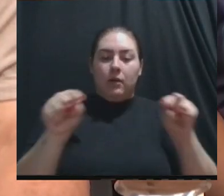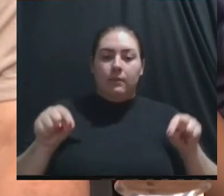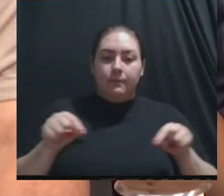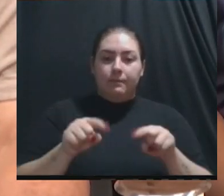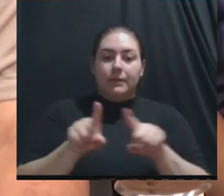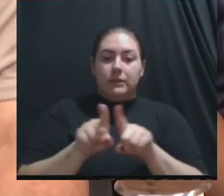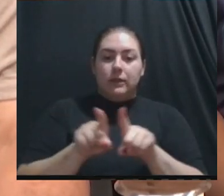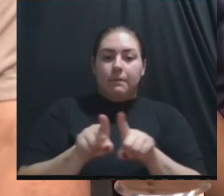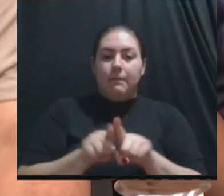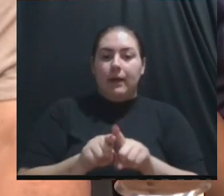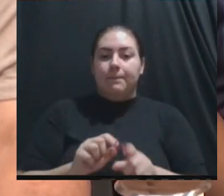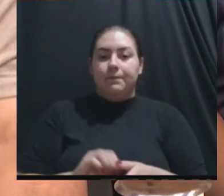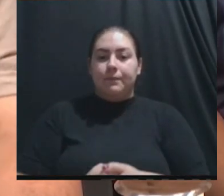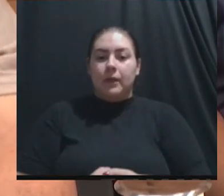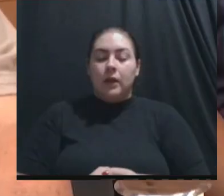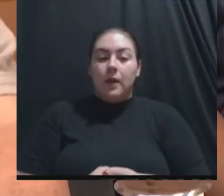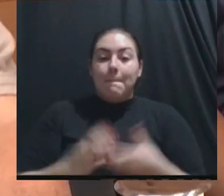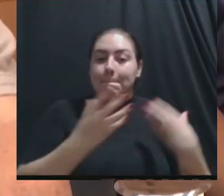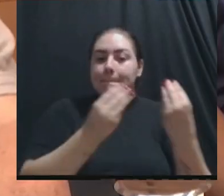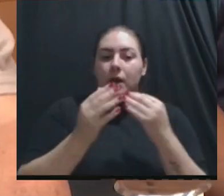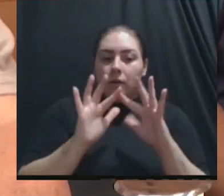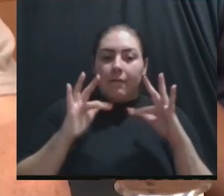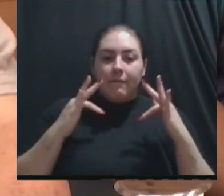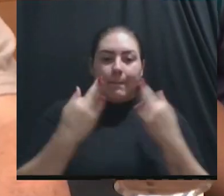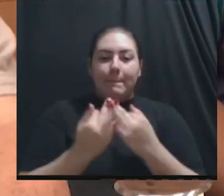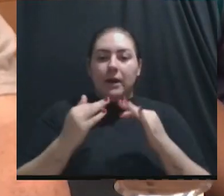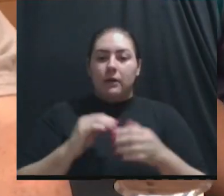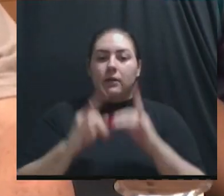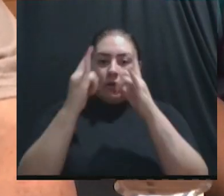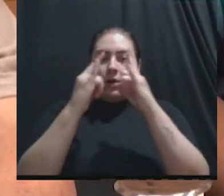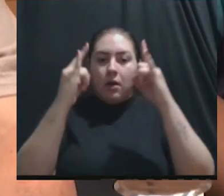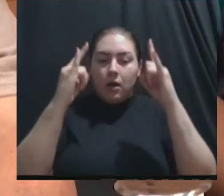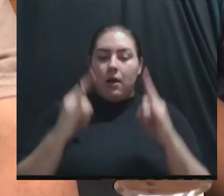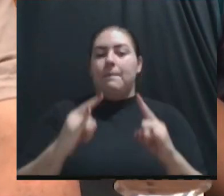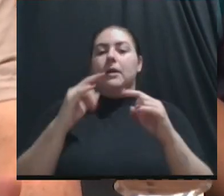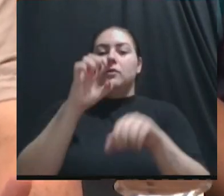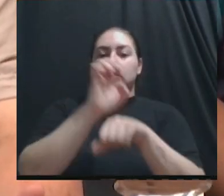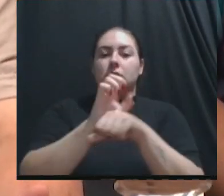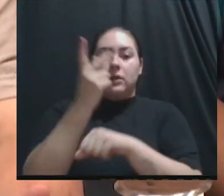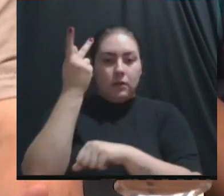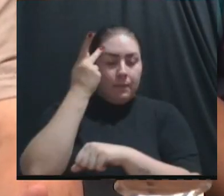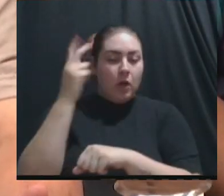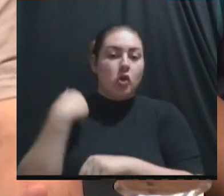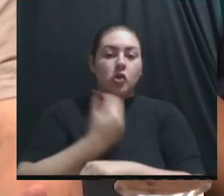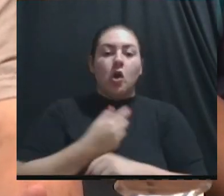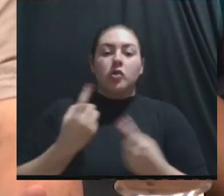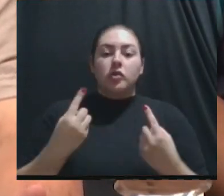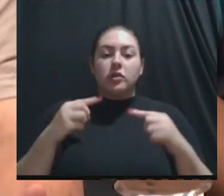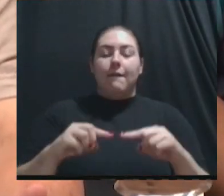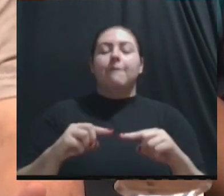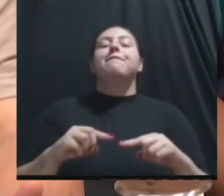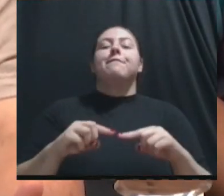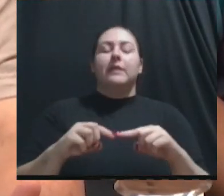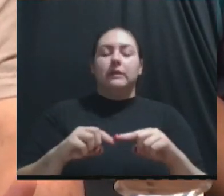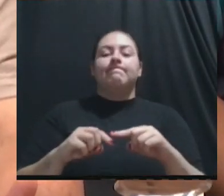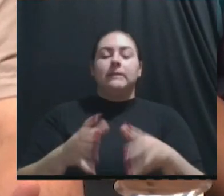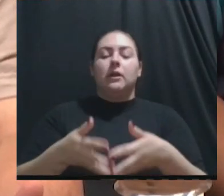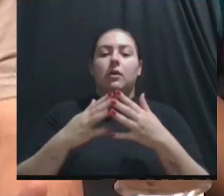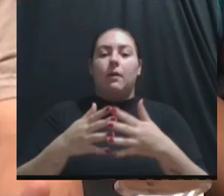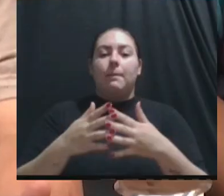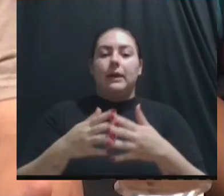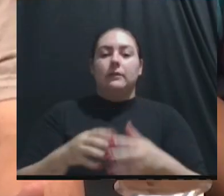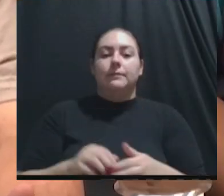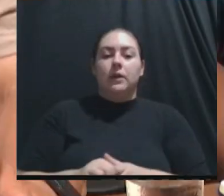de São Paulo, né? Então, o nosso desafio, o nosso trabalho ainda é bastante grande, né? As terras no estado de São Paulo têm um